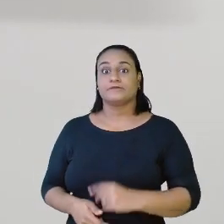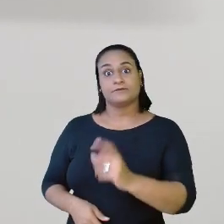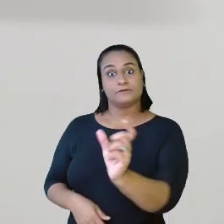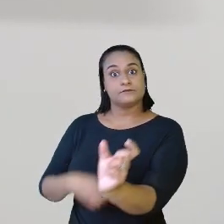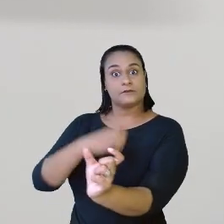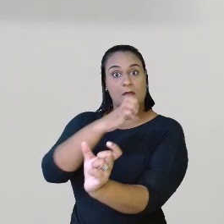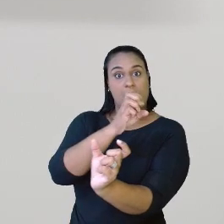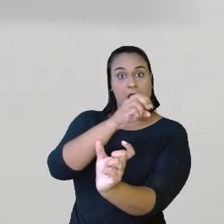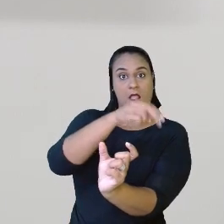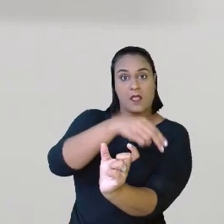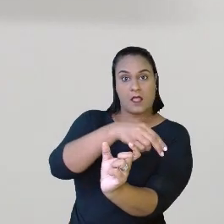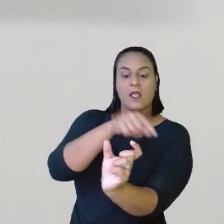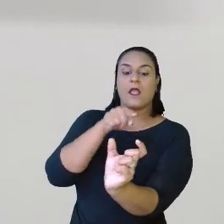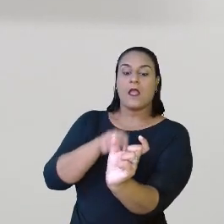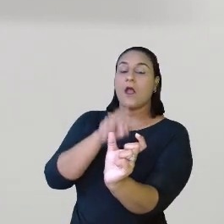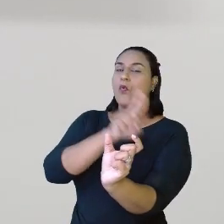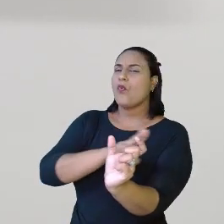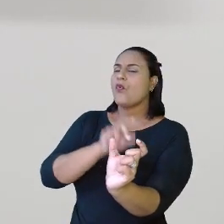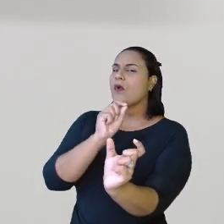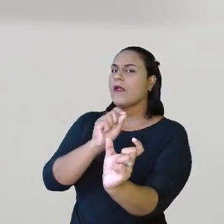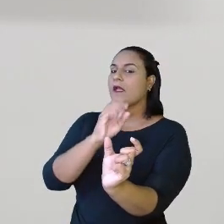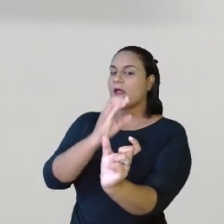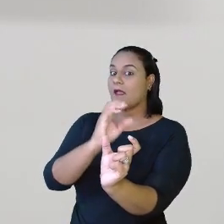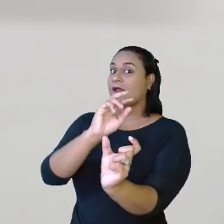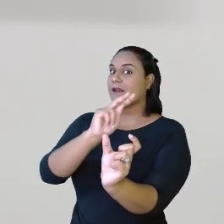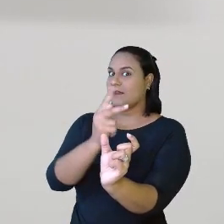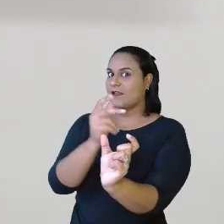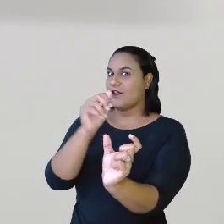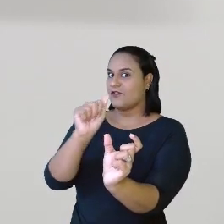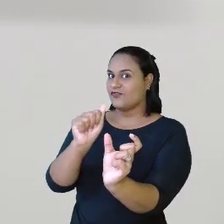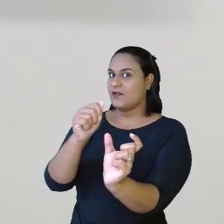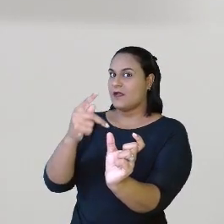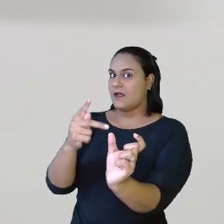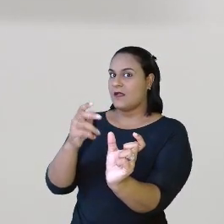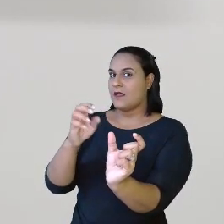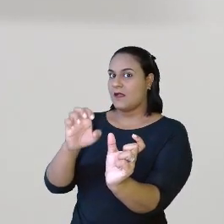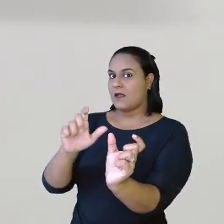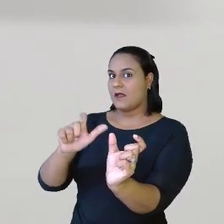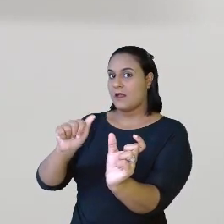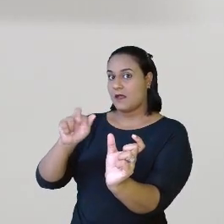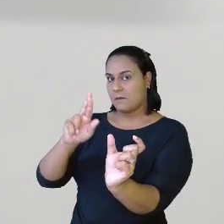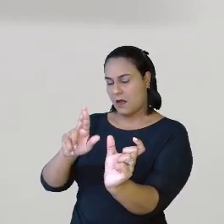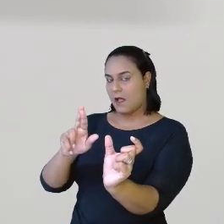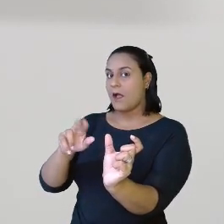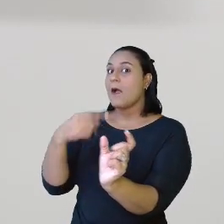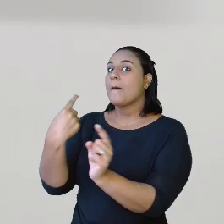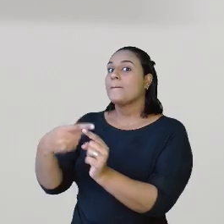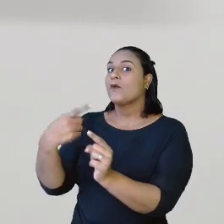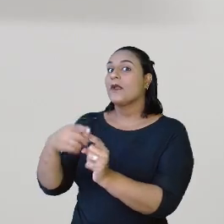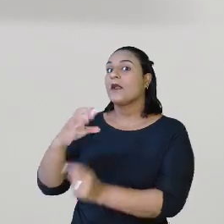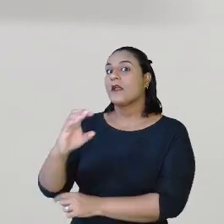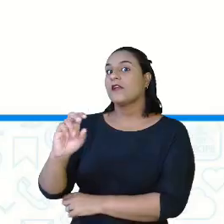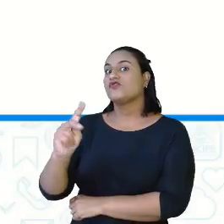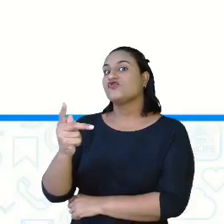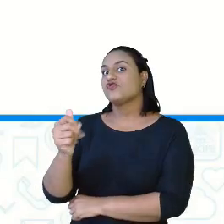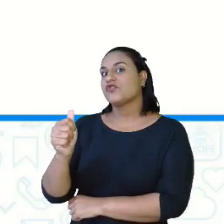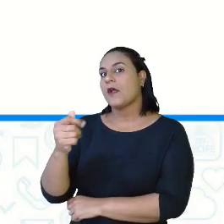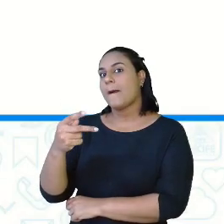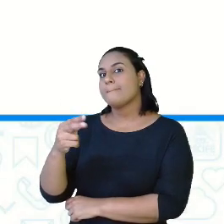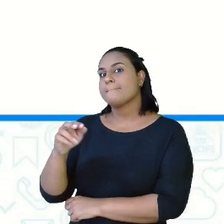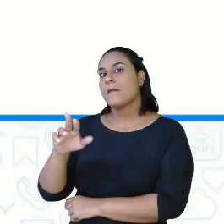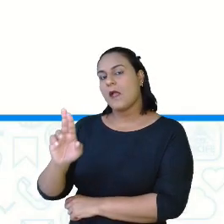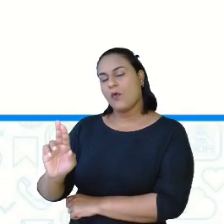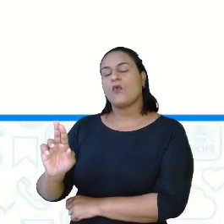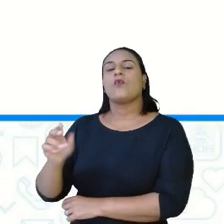Enchapelar. Enchapelar vem de chapéu. Chapéu eu escrevo com CH. Então, enchapelar também vai ser com